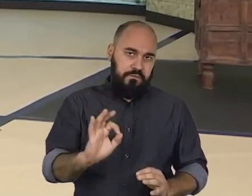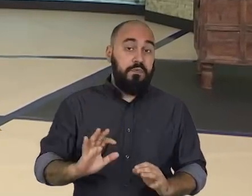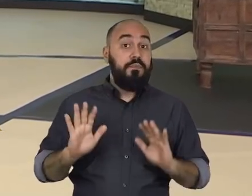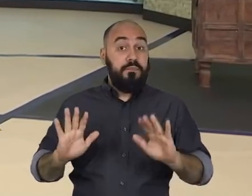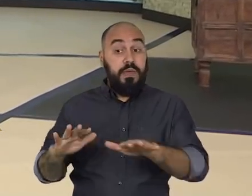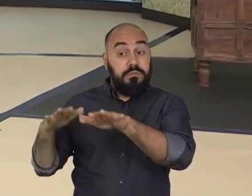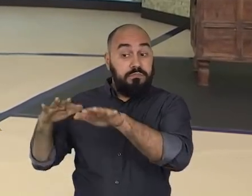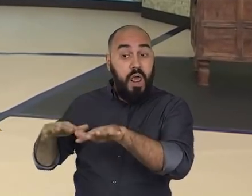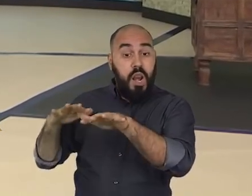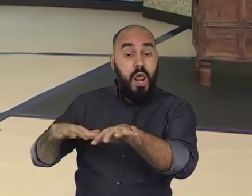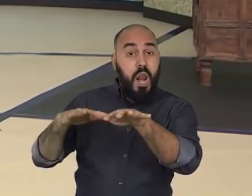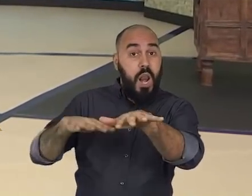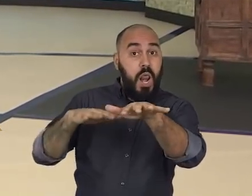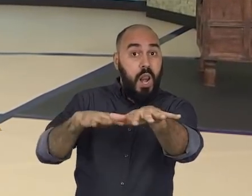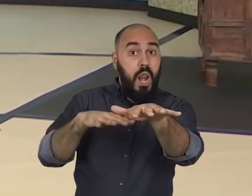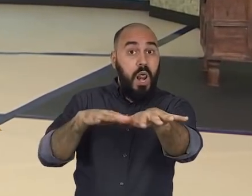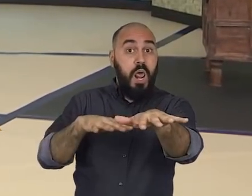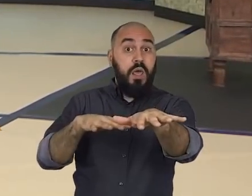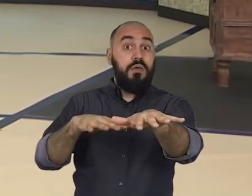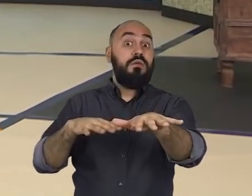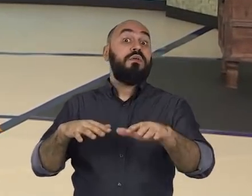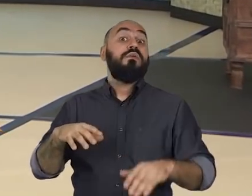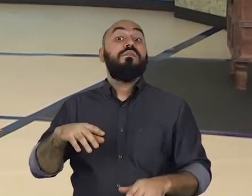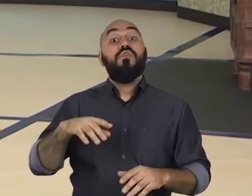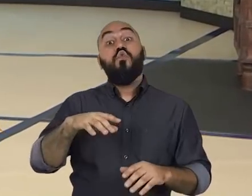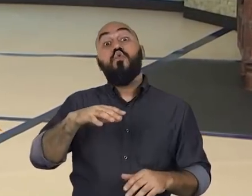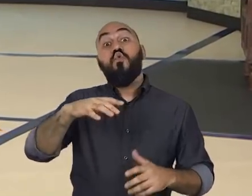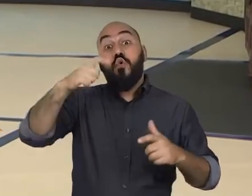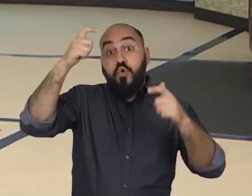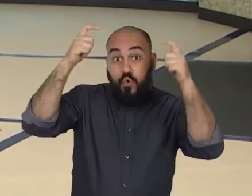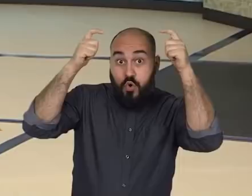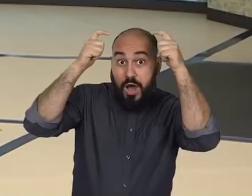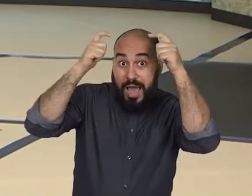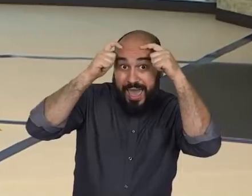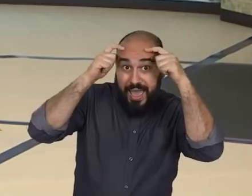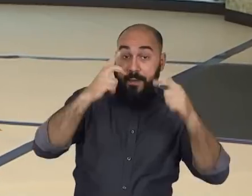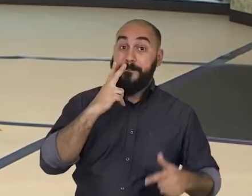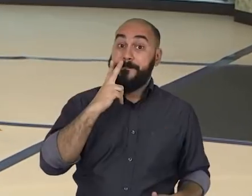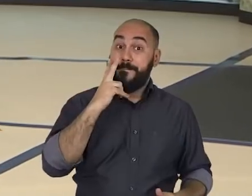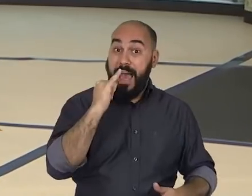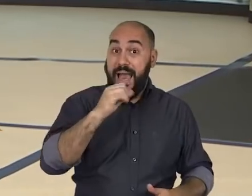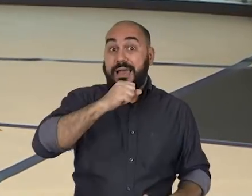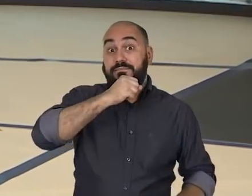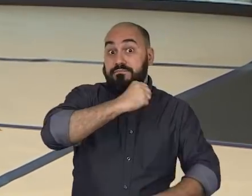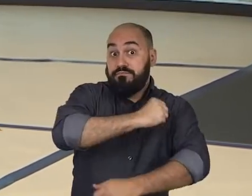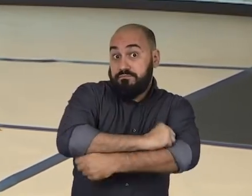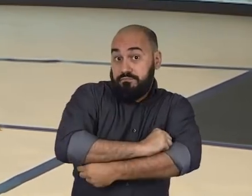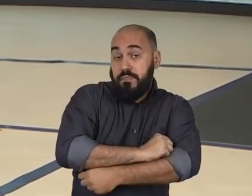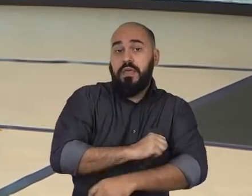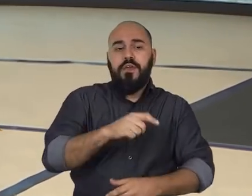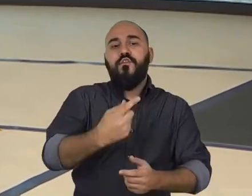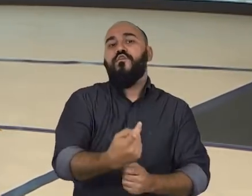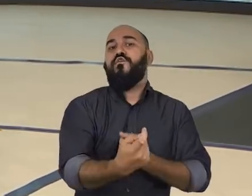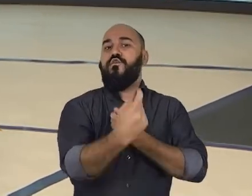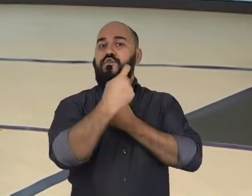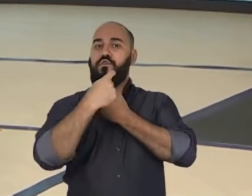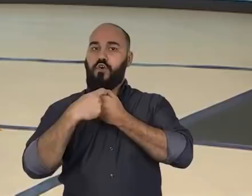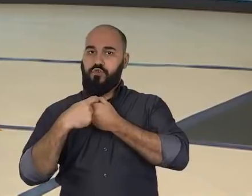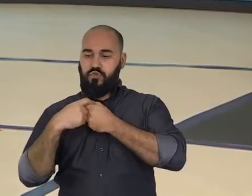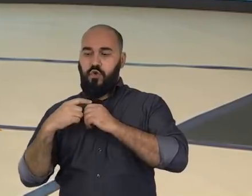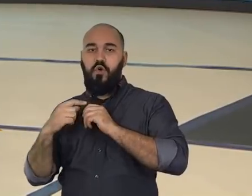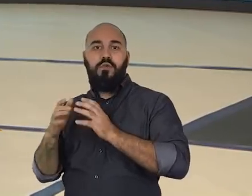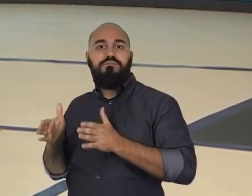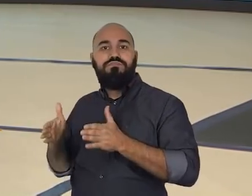para a Babilônia no mês seguinte, enquanto Nabucodonosor permaneceu até algum momento depois, durante